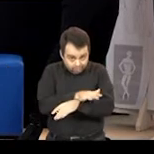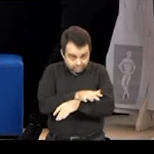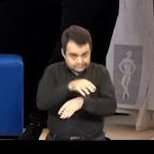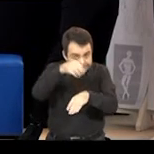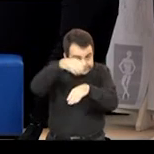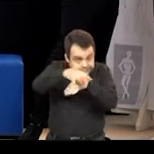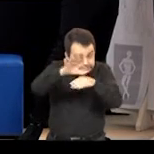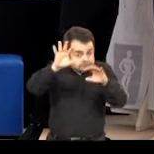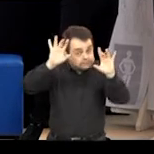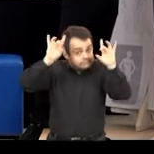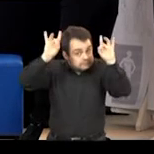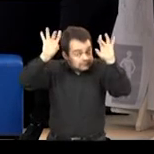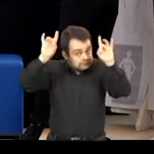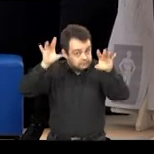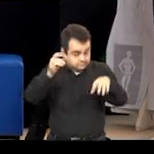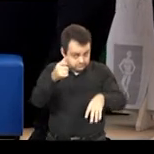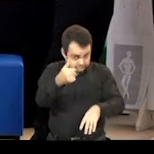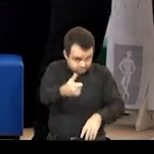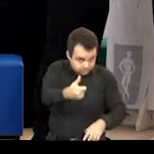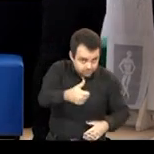especial para você.